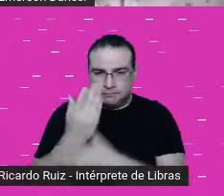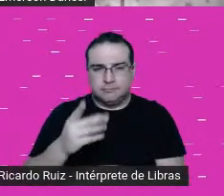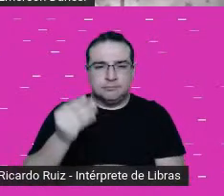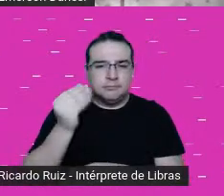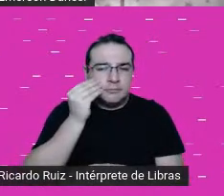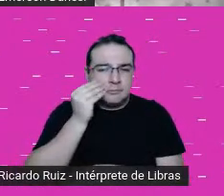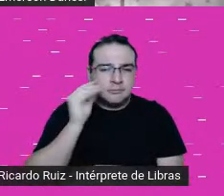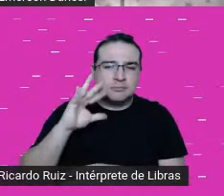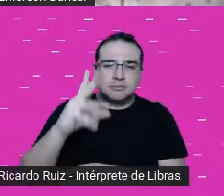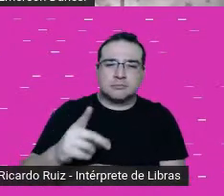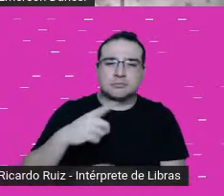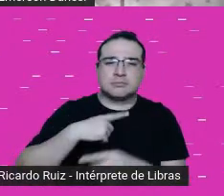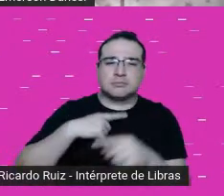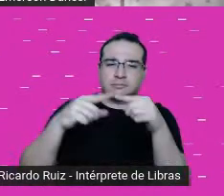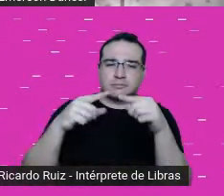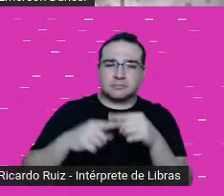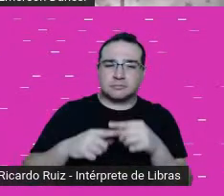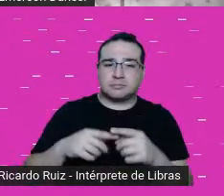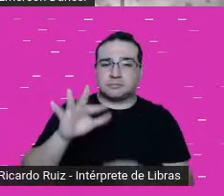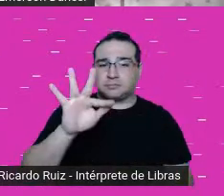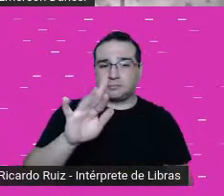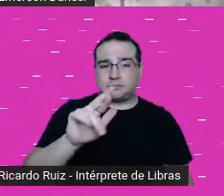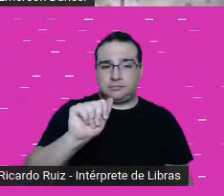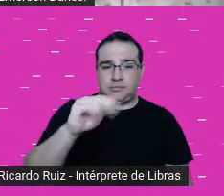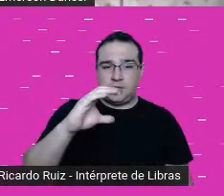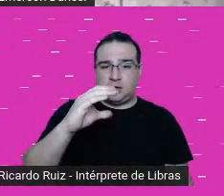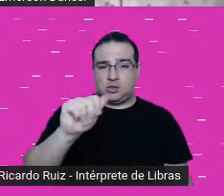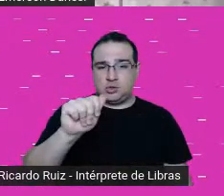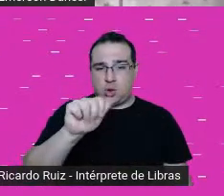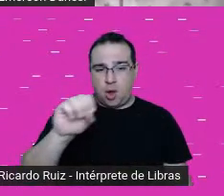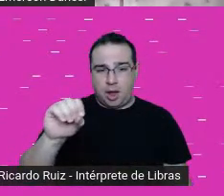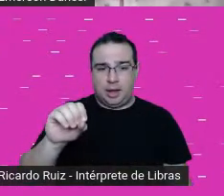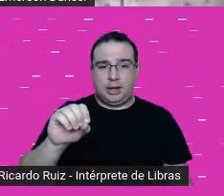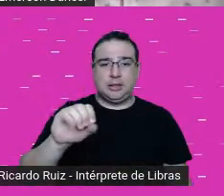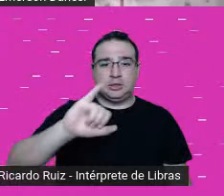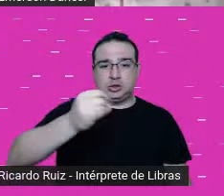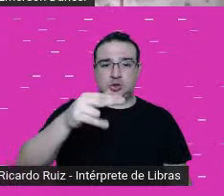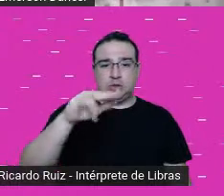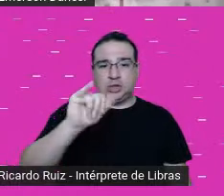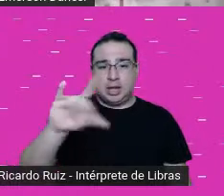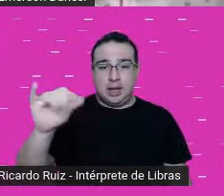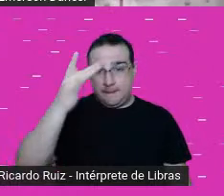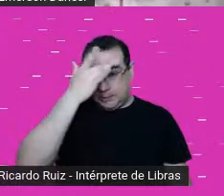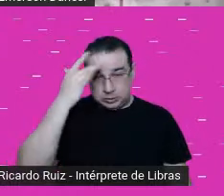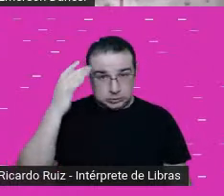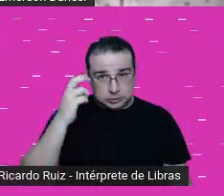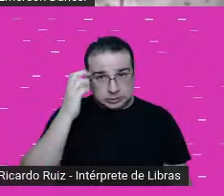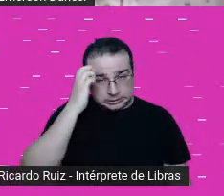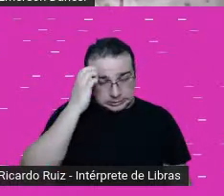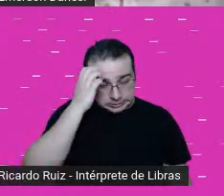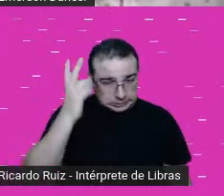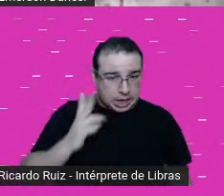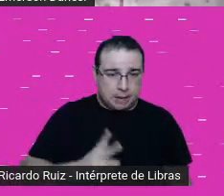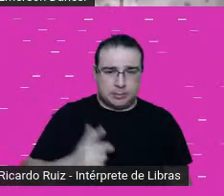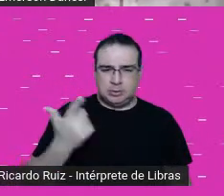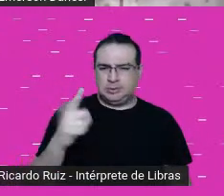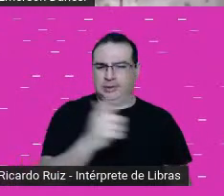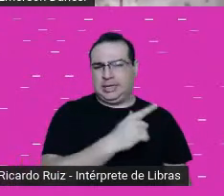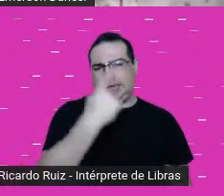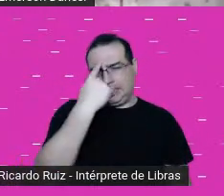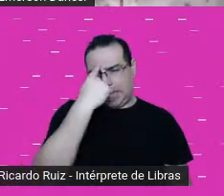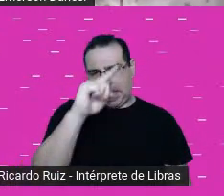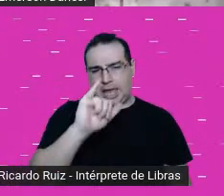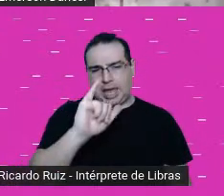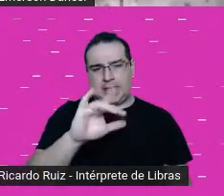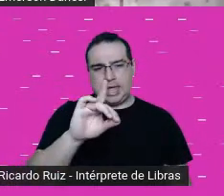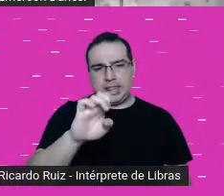experimentação, do François Julien, que era O Sábio Não Tem Ideia. E ele falava muito disso, e que eu acho que o processo